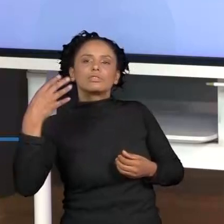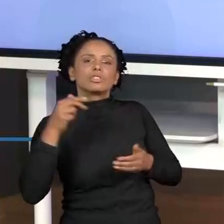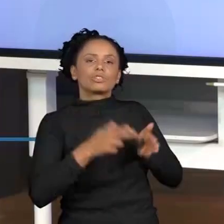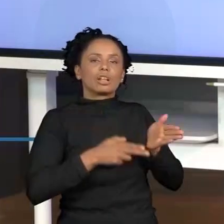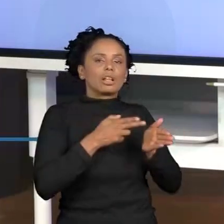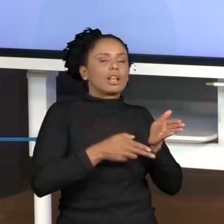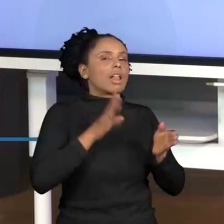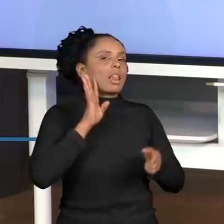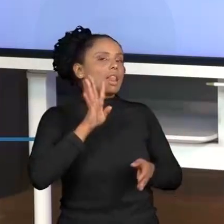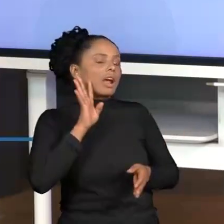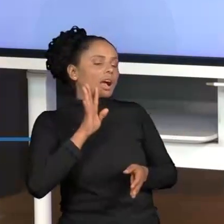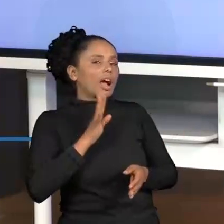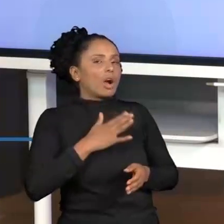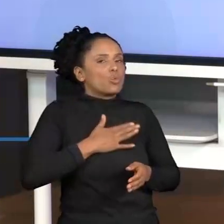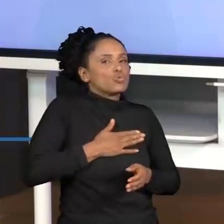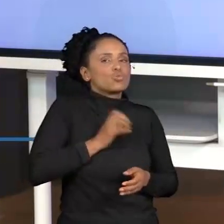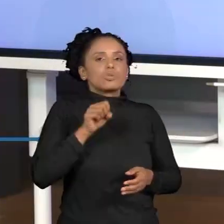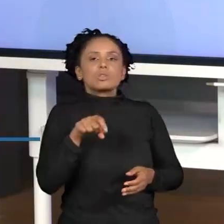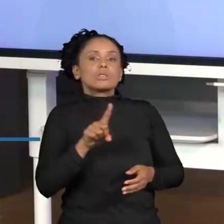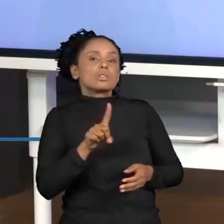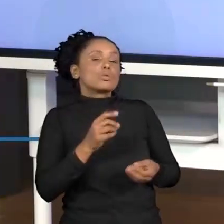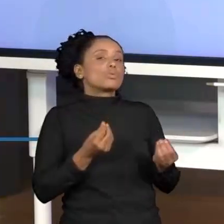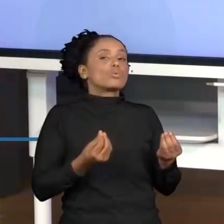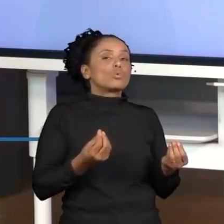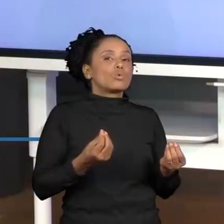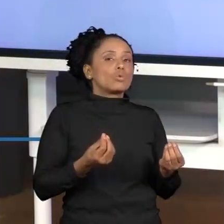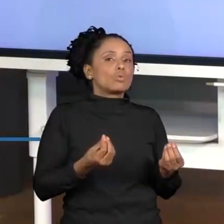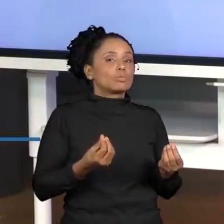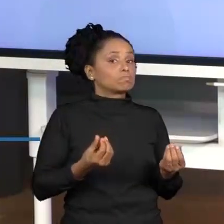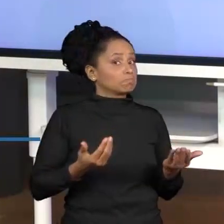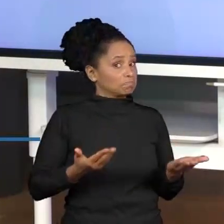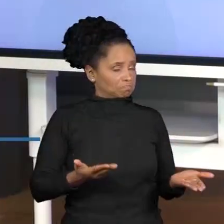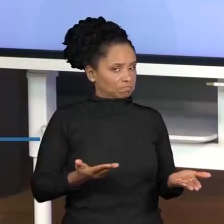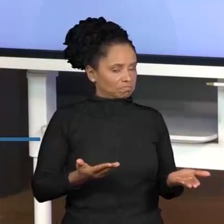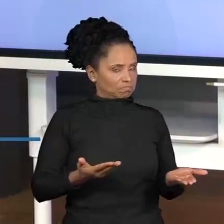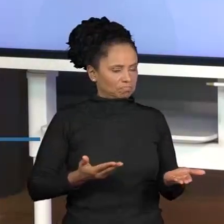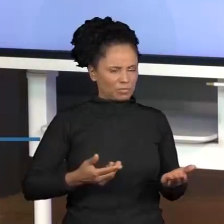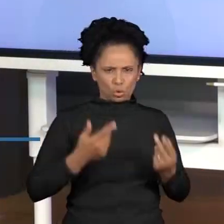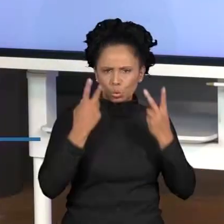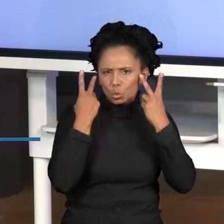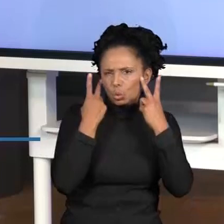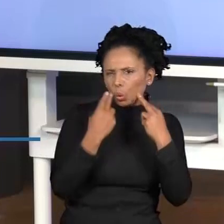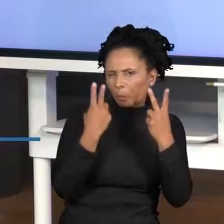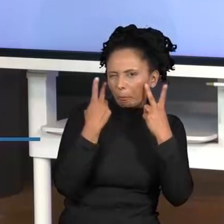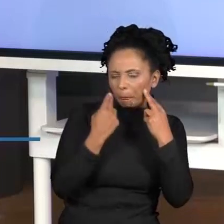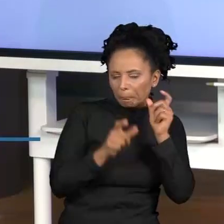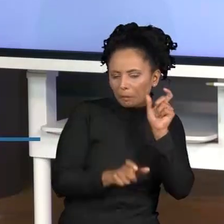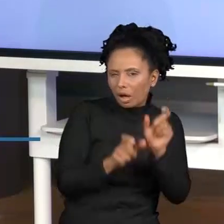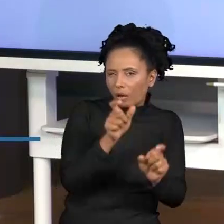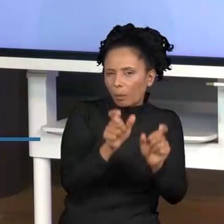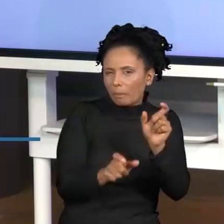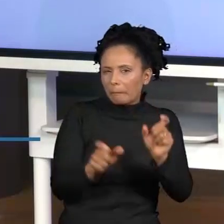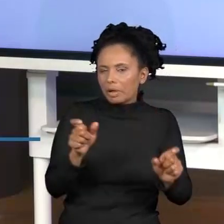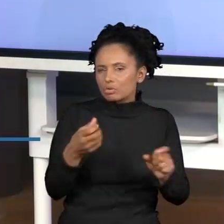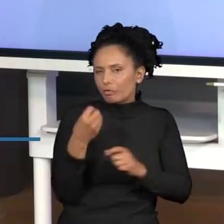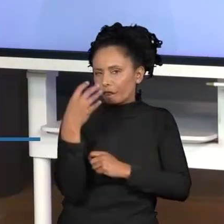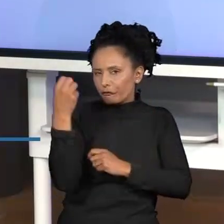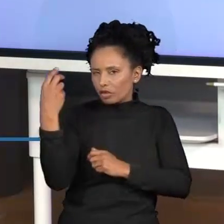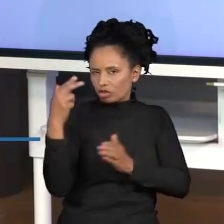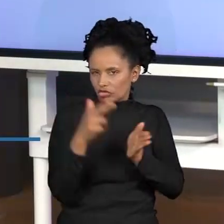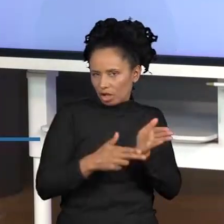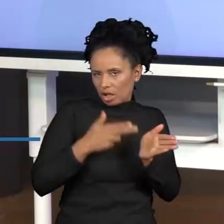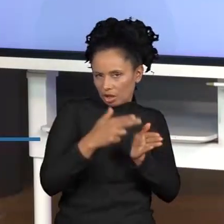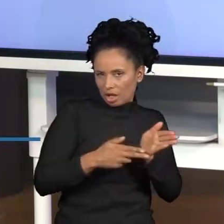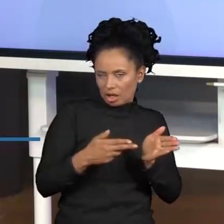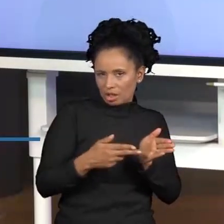divertido? Não foi? Gostou? Não gostou? É comum as pessoas andarem de trem hoje em